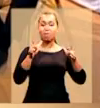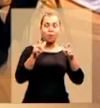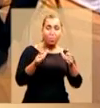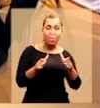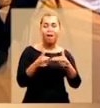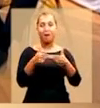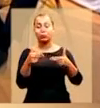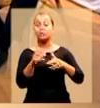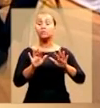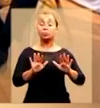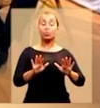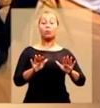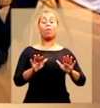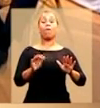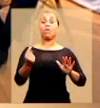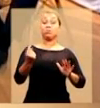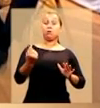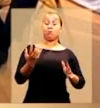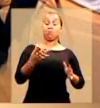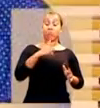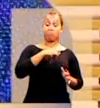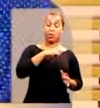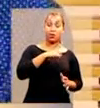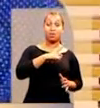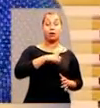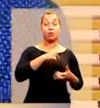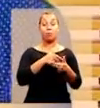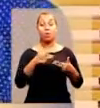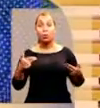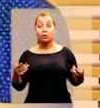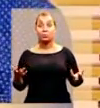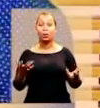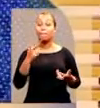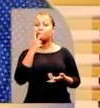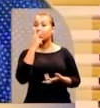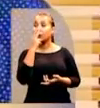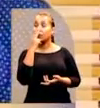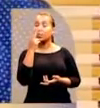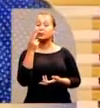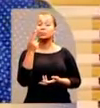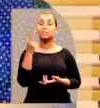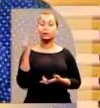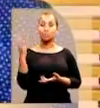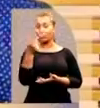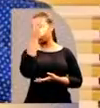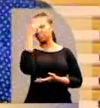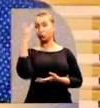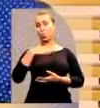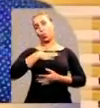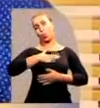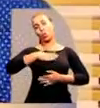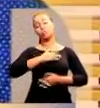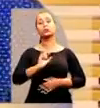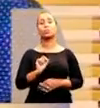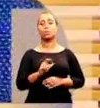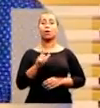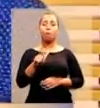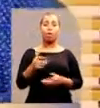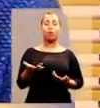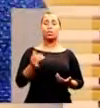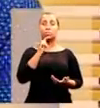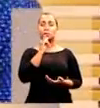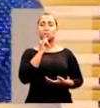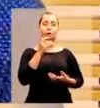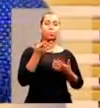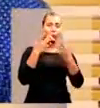também, E aí, então, você acaba vindo por uma questão que caiu no gosto do público em geral, que é